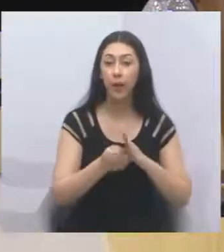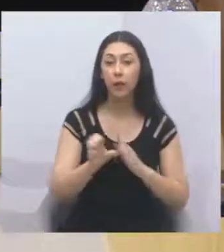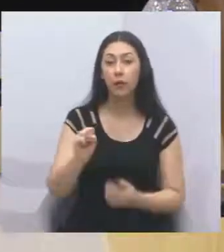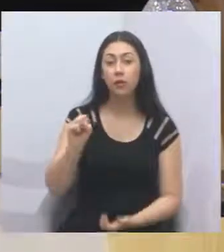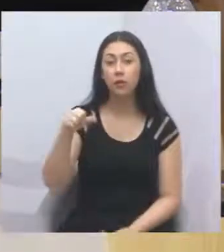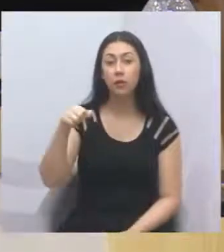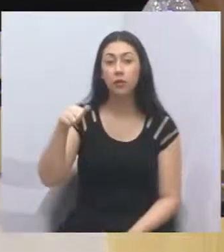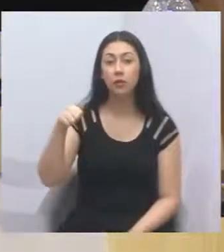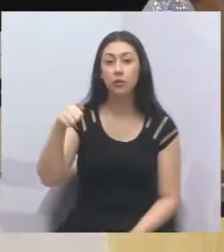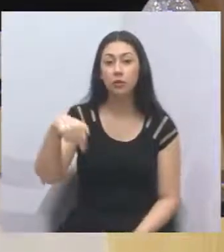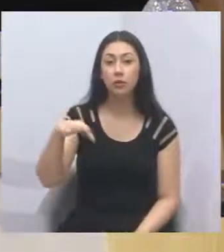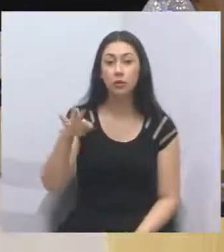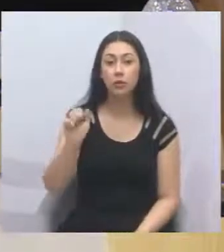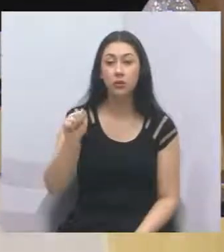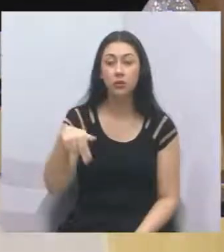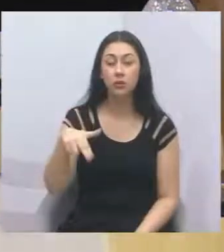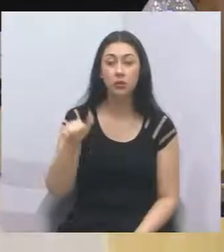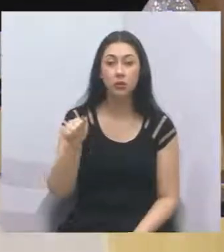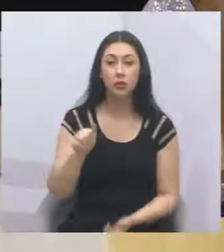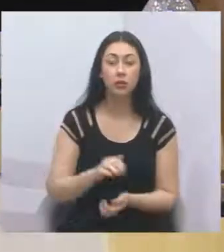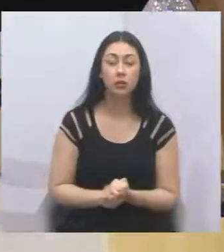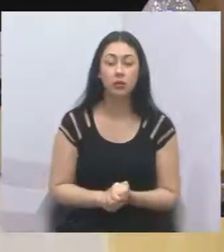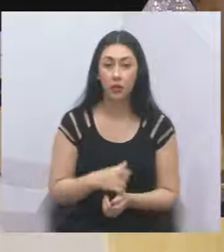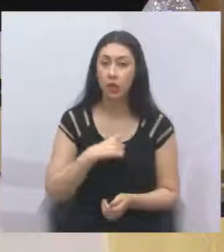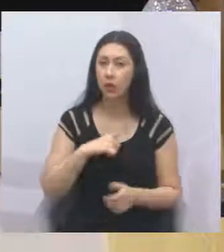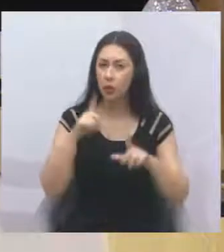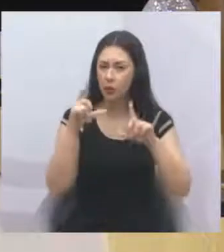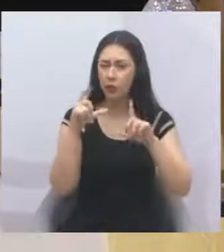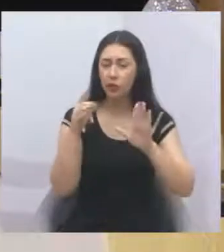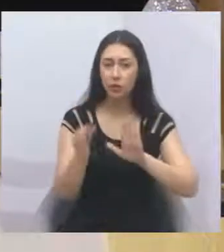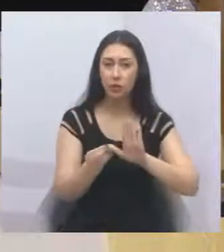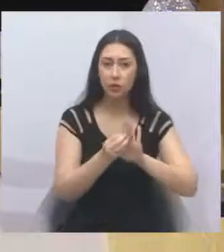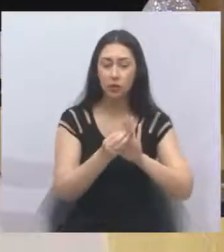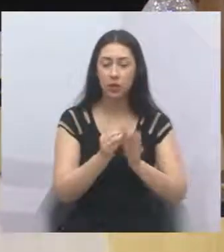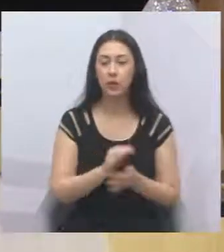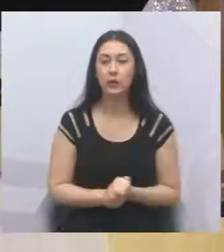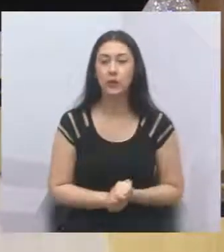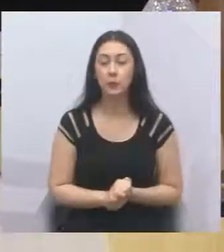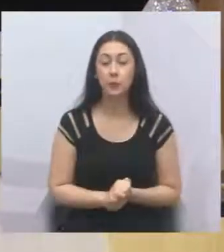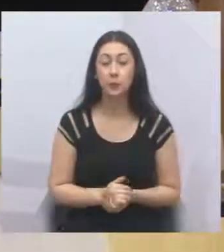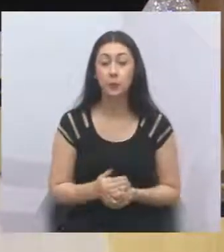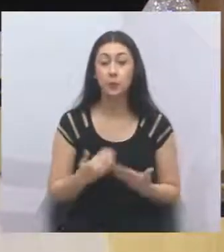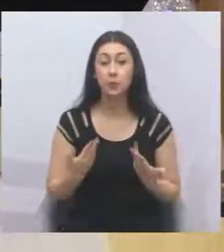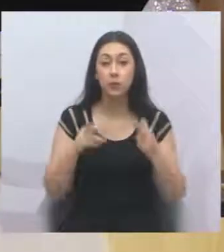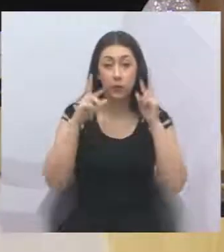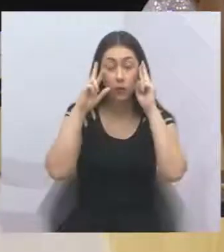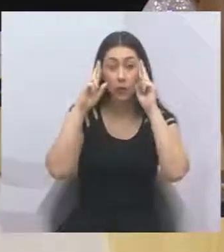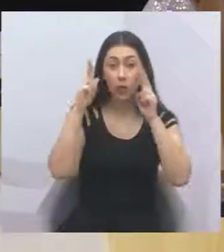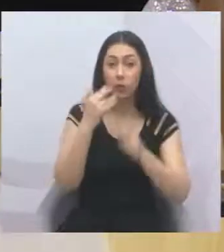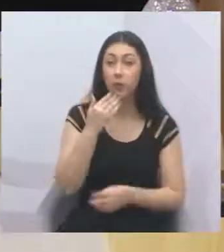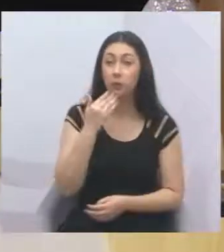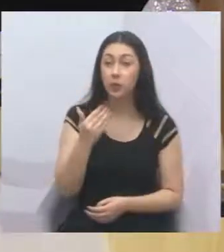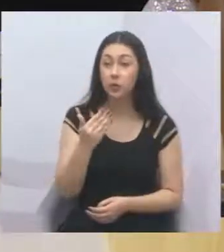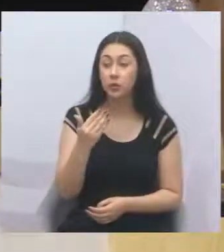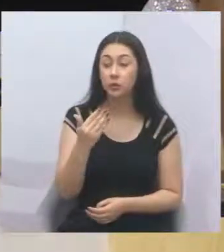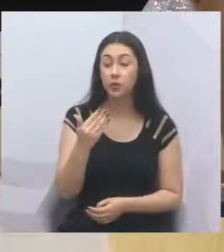Santana do Pedregulho. Segue foto. Deste modo, respeitosamente recorremos ao préstimo da CETESB,